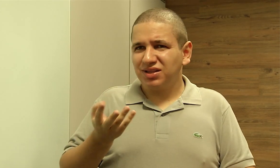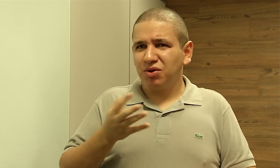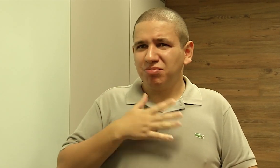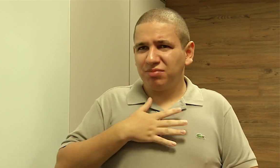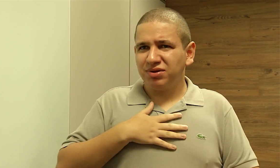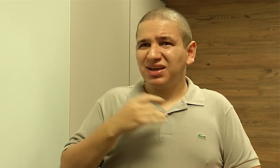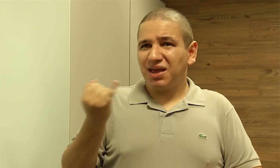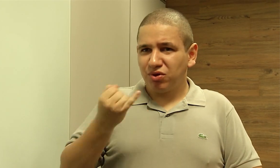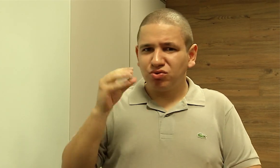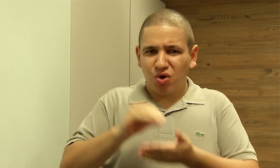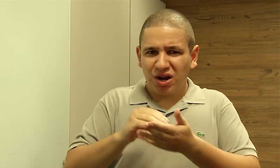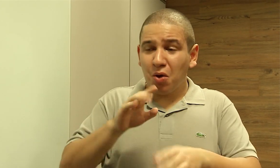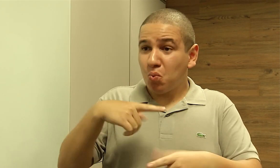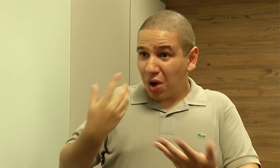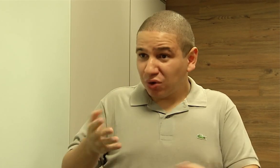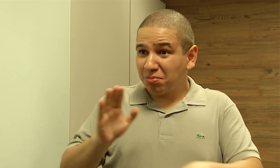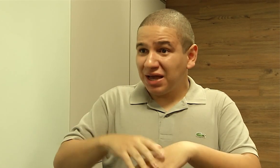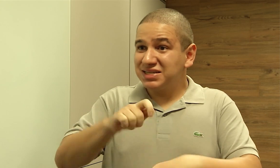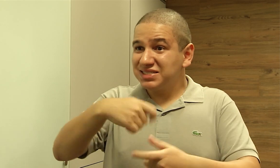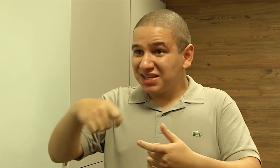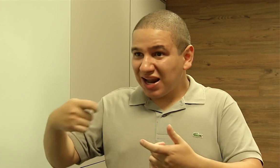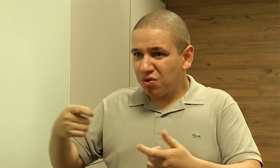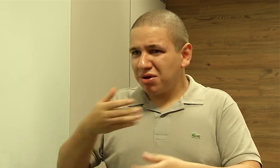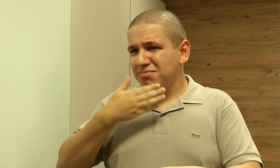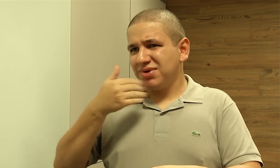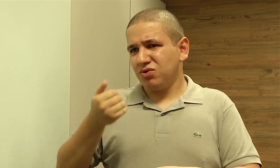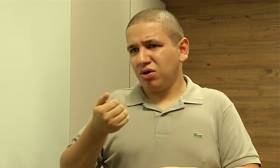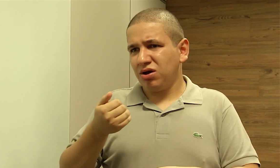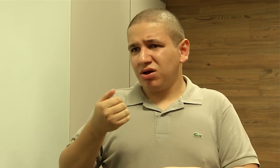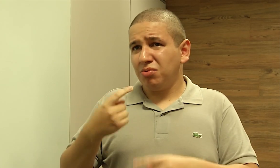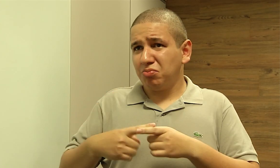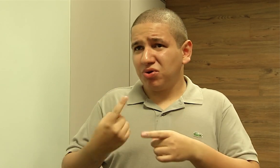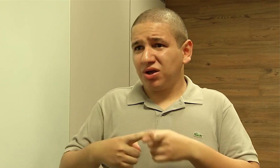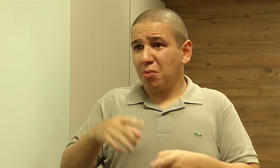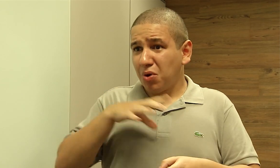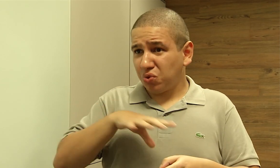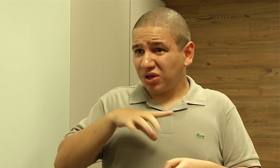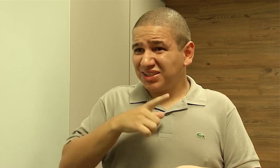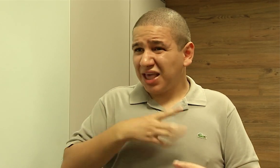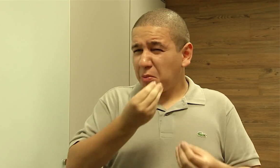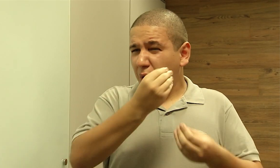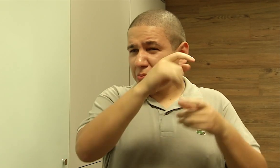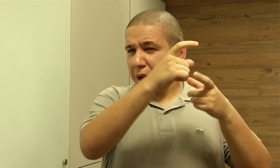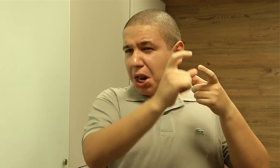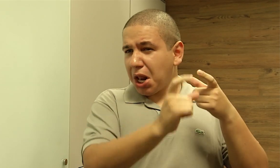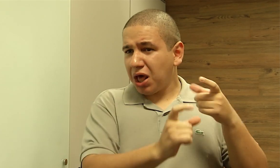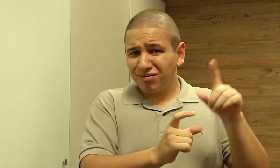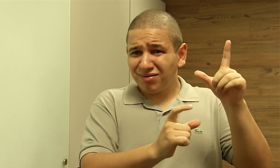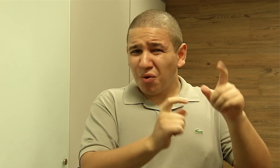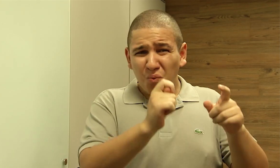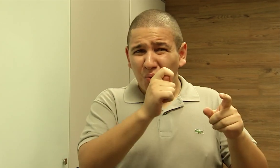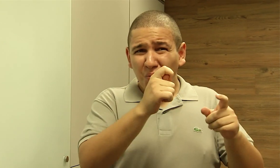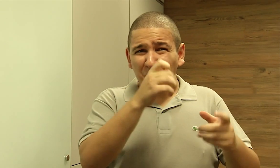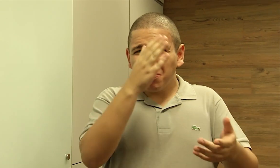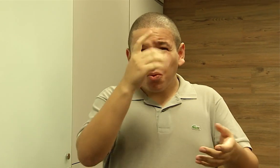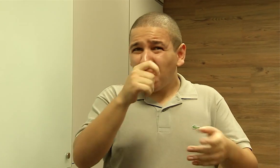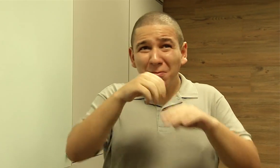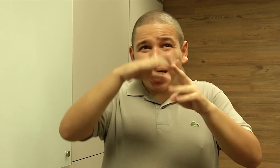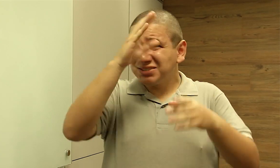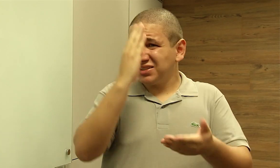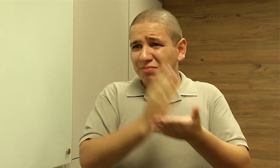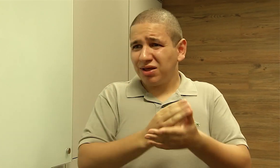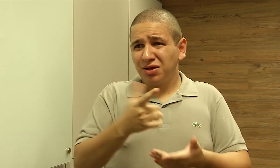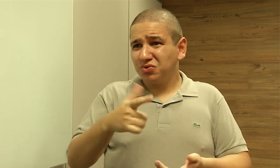mim é muito importante. Então, quanto mais sinais tiver, é melhor, porque o português tem muitas palavras, muito, muito mais,